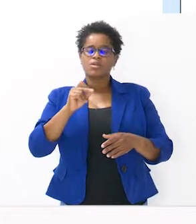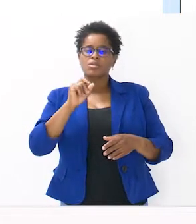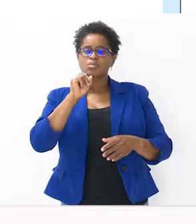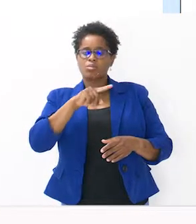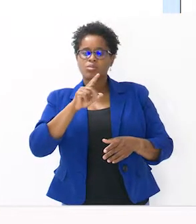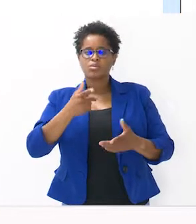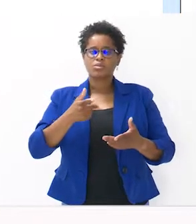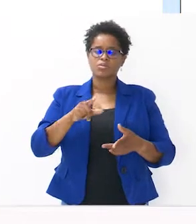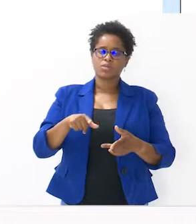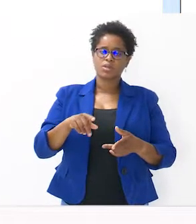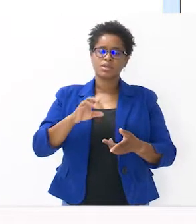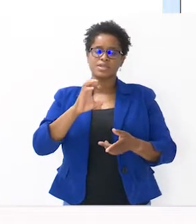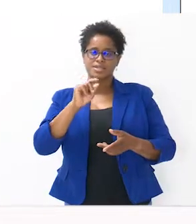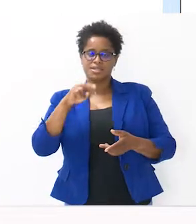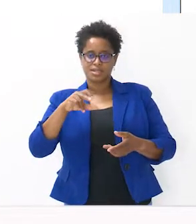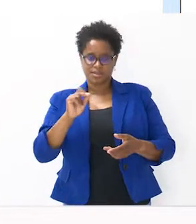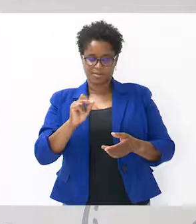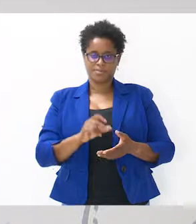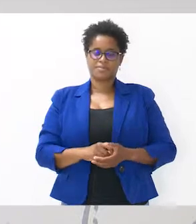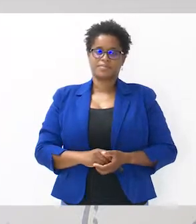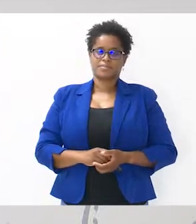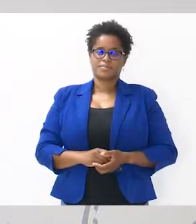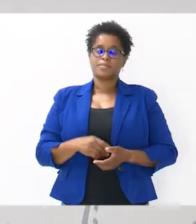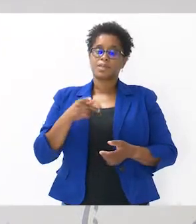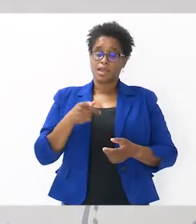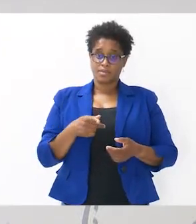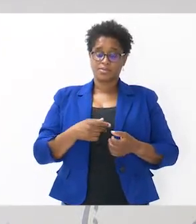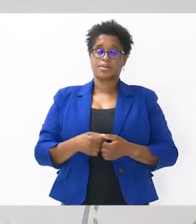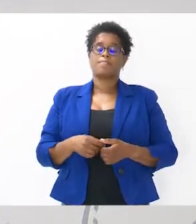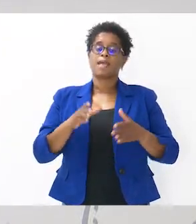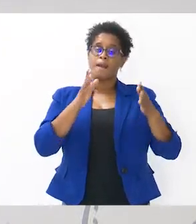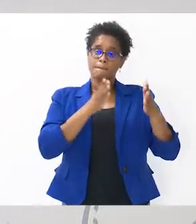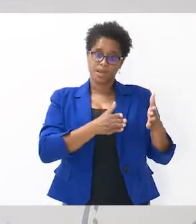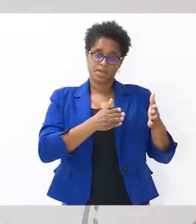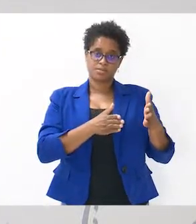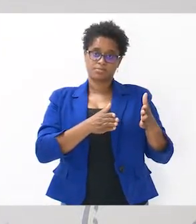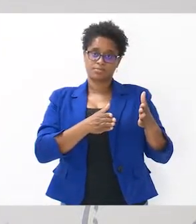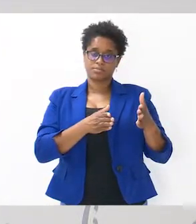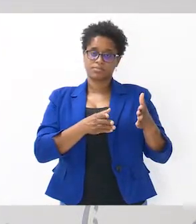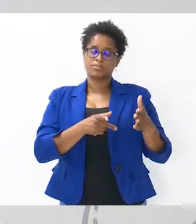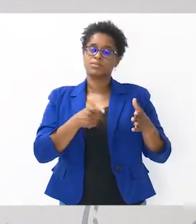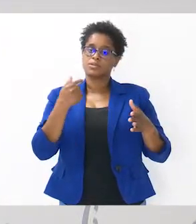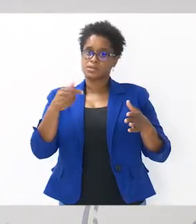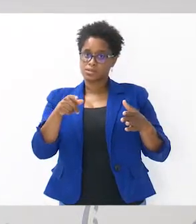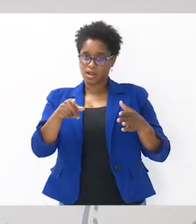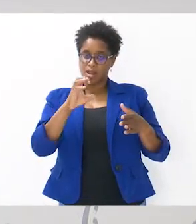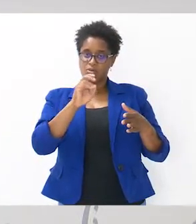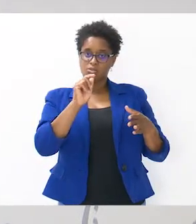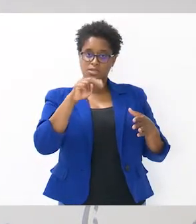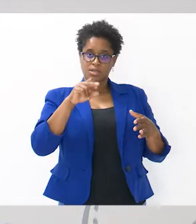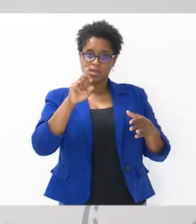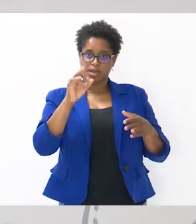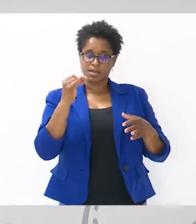movimente em cena. Esta é a parte que corresponde ao